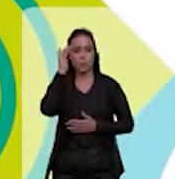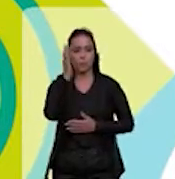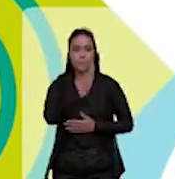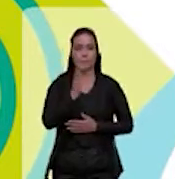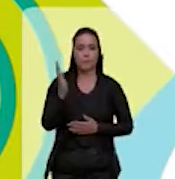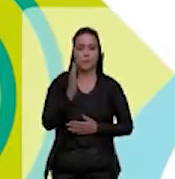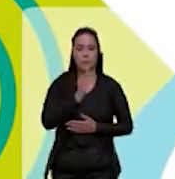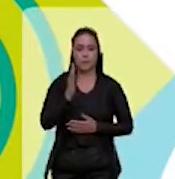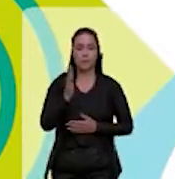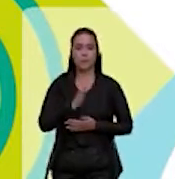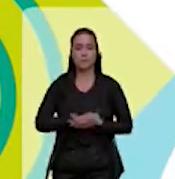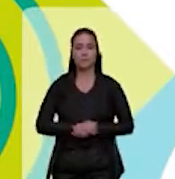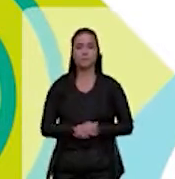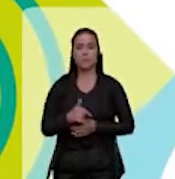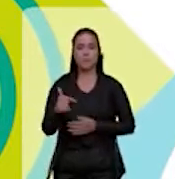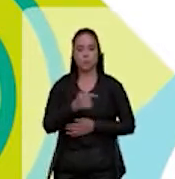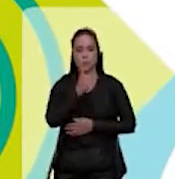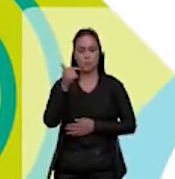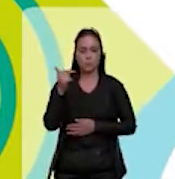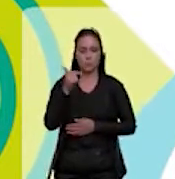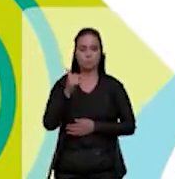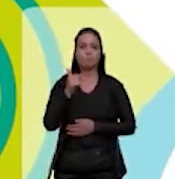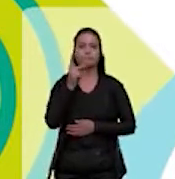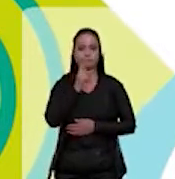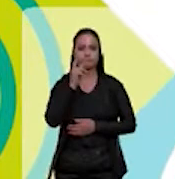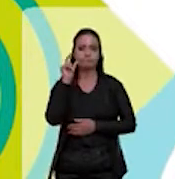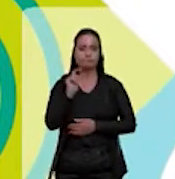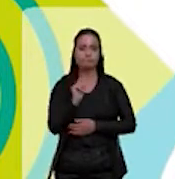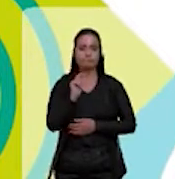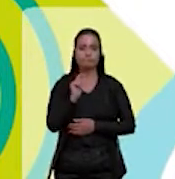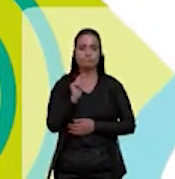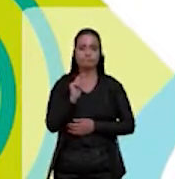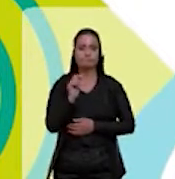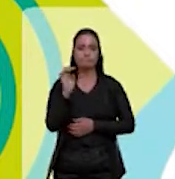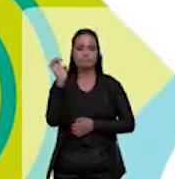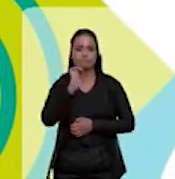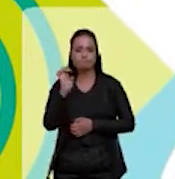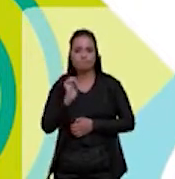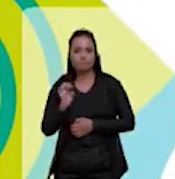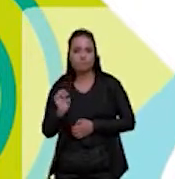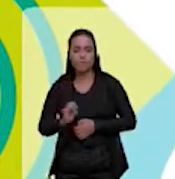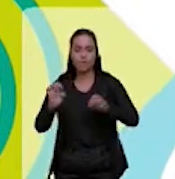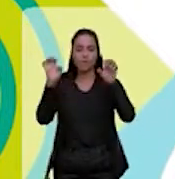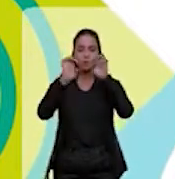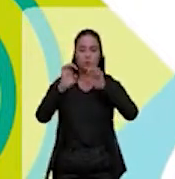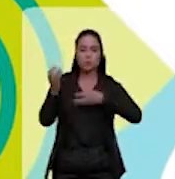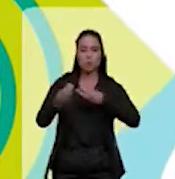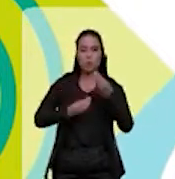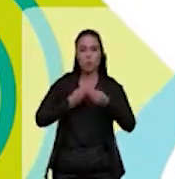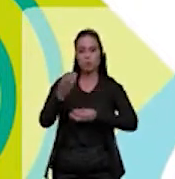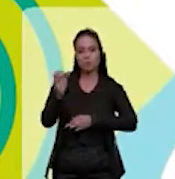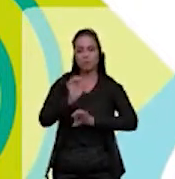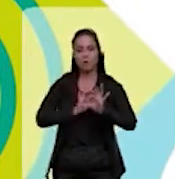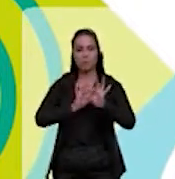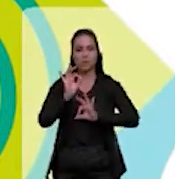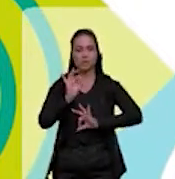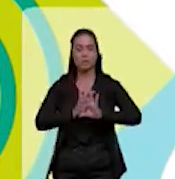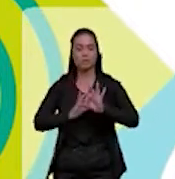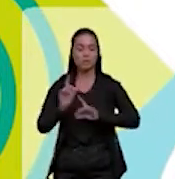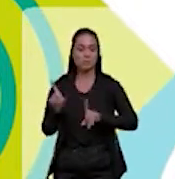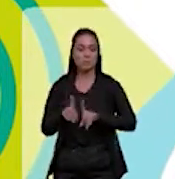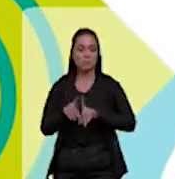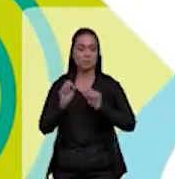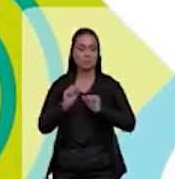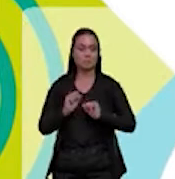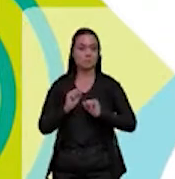dessa biblioteca o segundo falar um pouco do da estrutura dela de como que ela foi desenhada e das